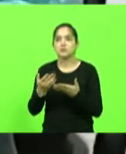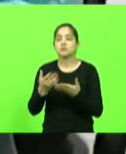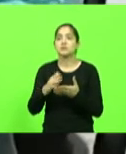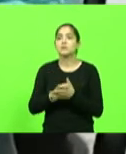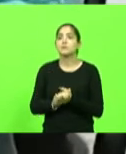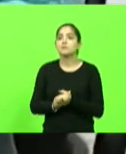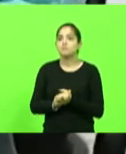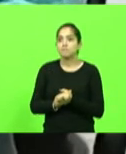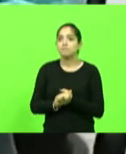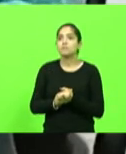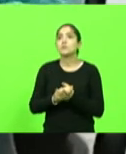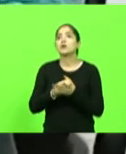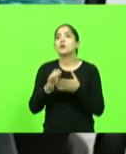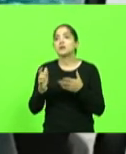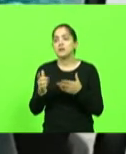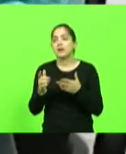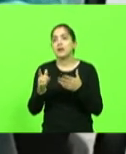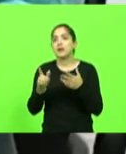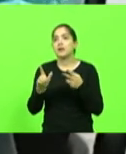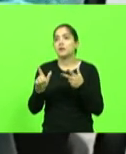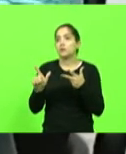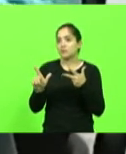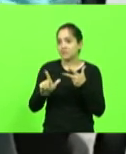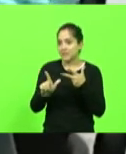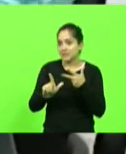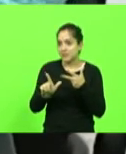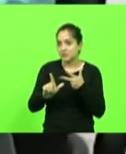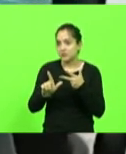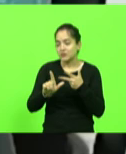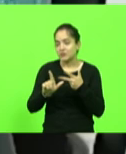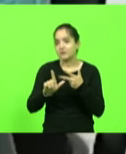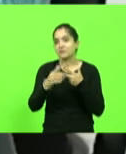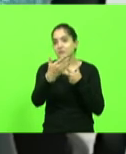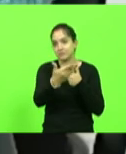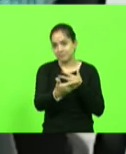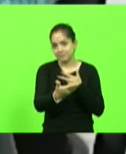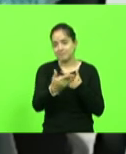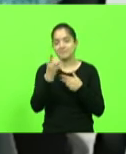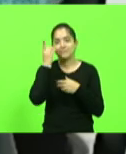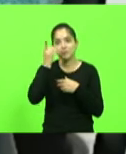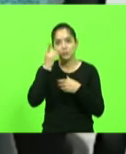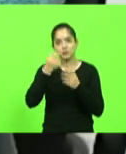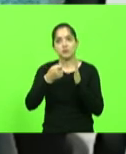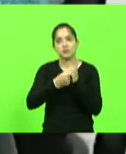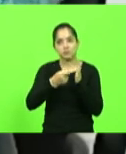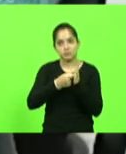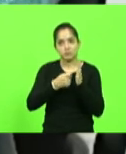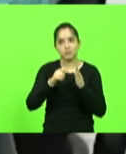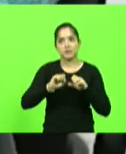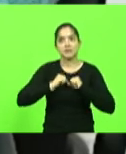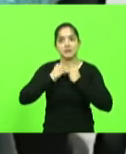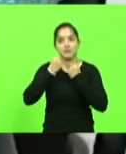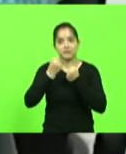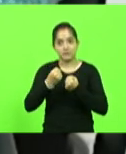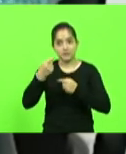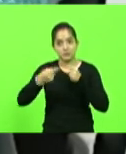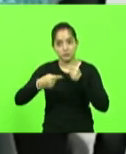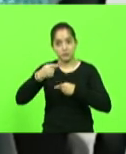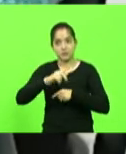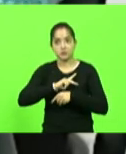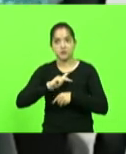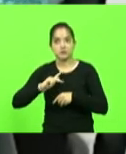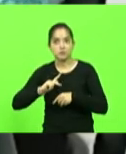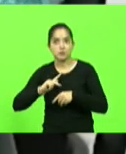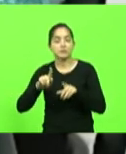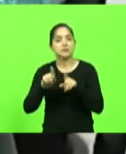o legislativo, na sua pessoa, né, deputada, que é uma grande lutadora em defesa das políticas públicas, mas também os órgãos